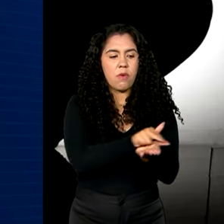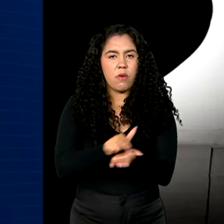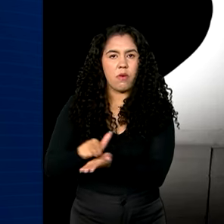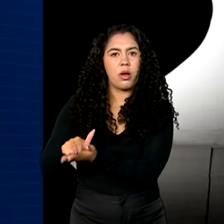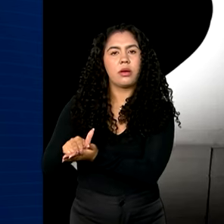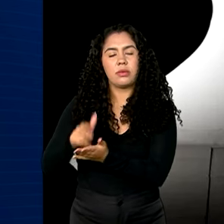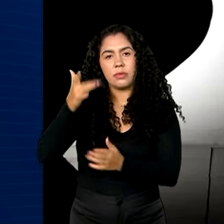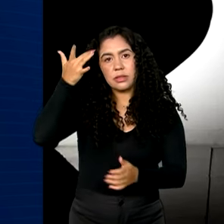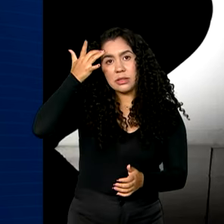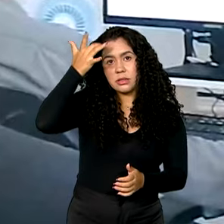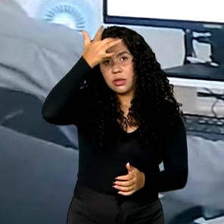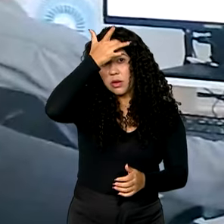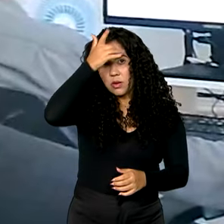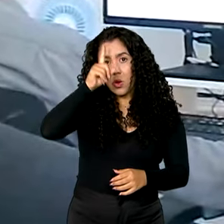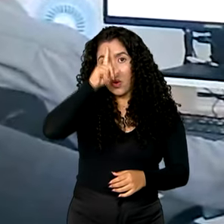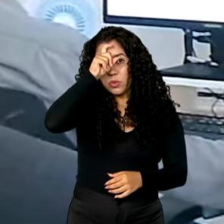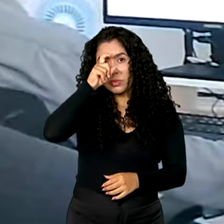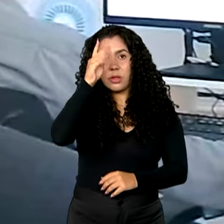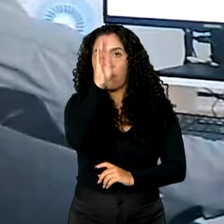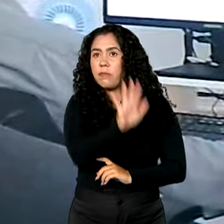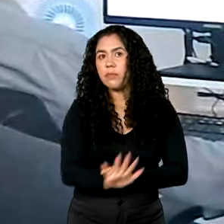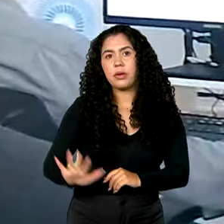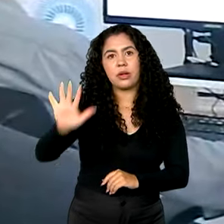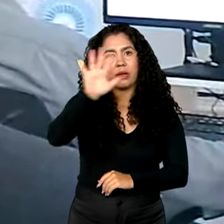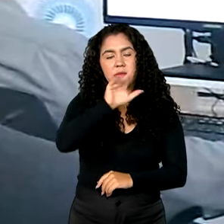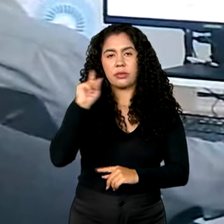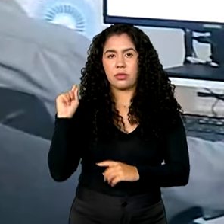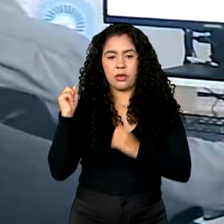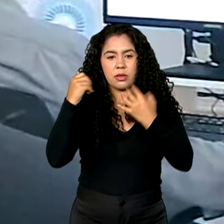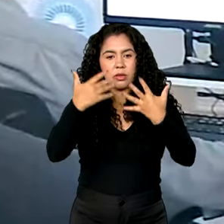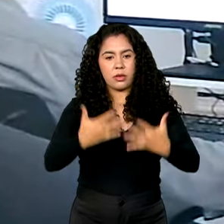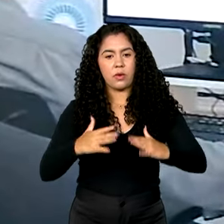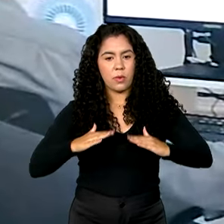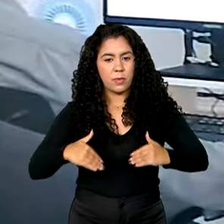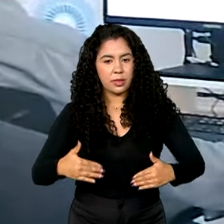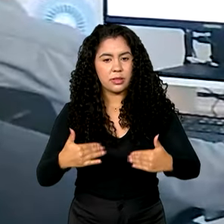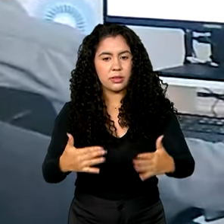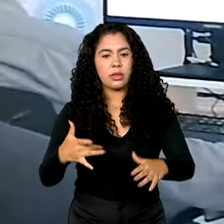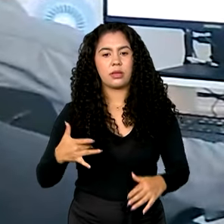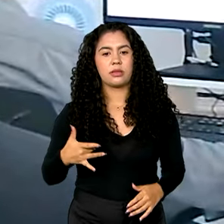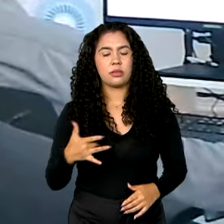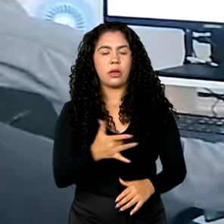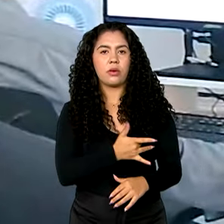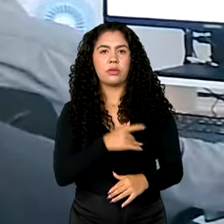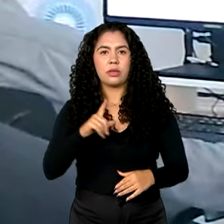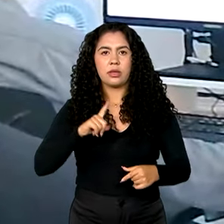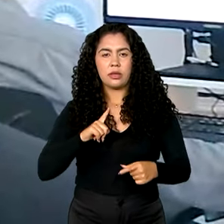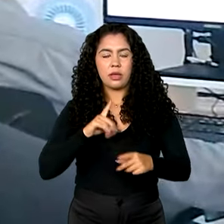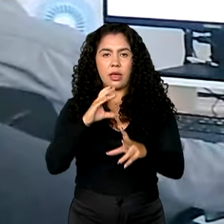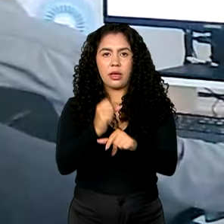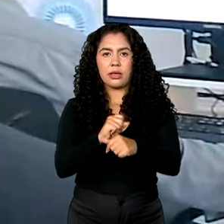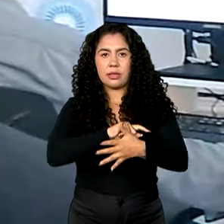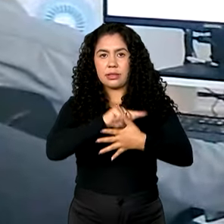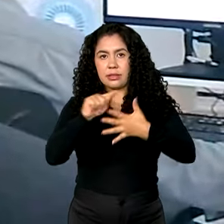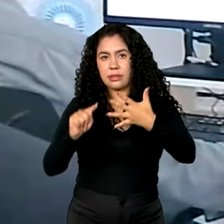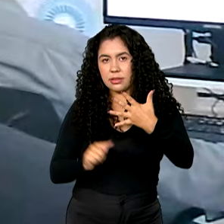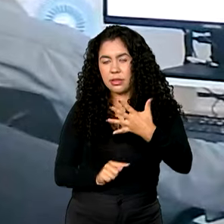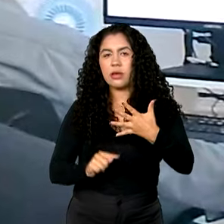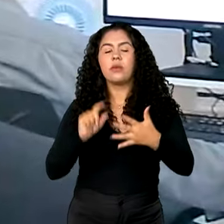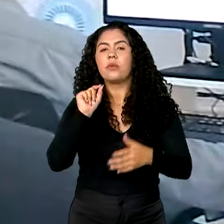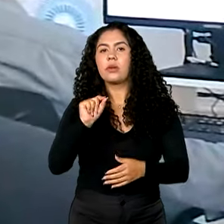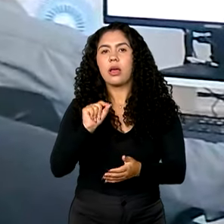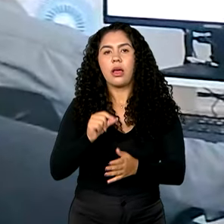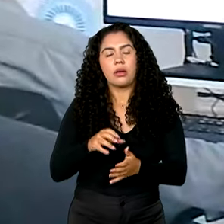de todo o Brasil. O Ministério da Saúde tem 5 redes prioritárias e uma dessas redes é exatamente a rede de atenção